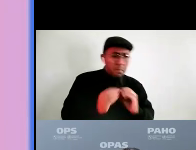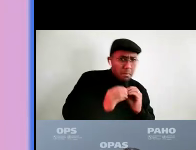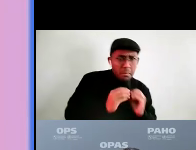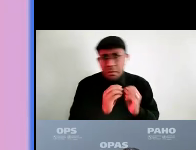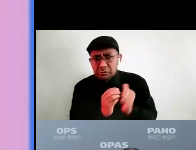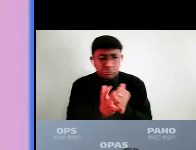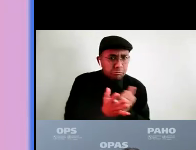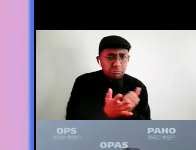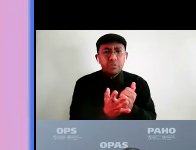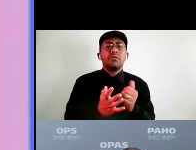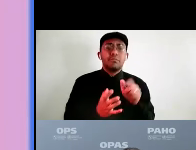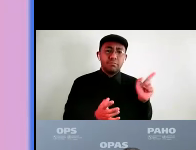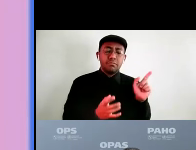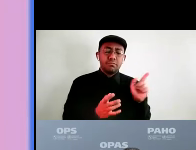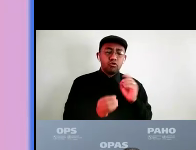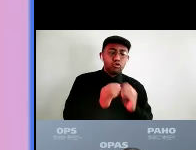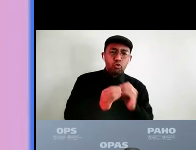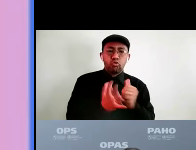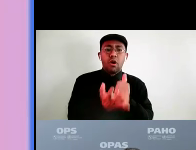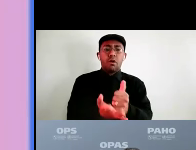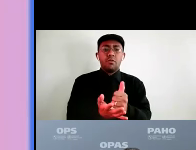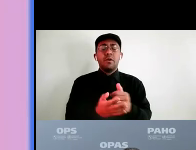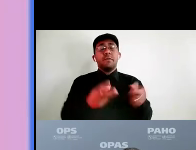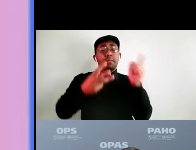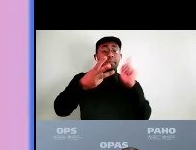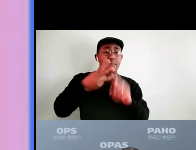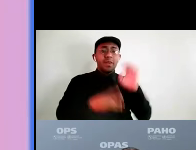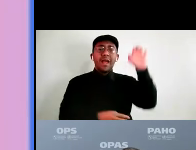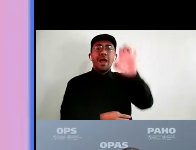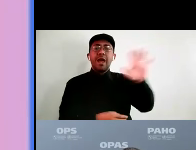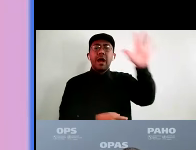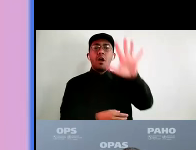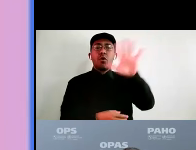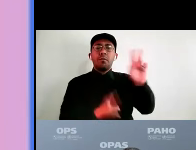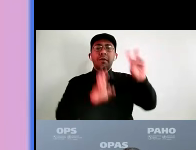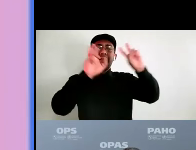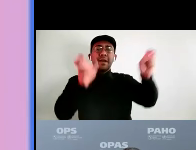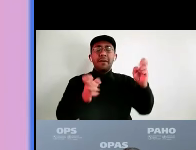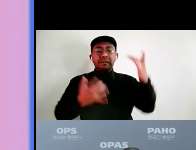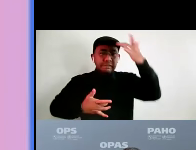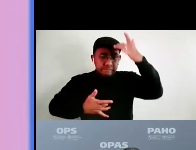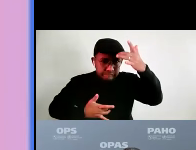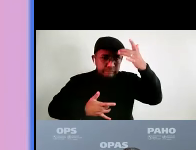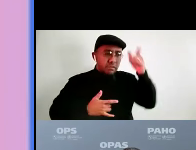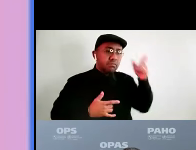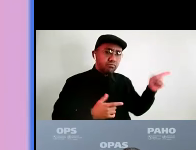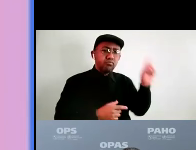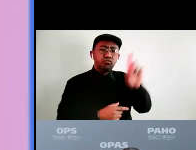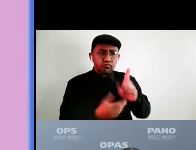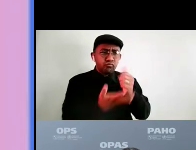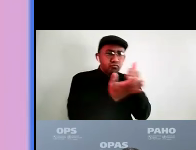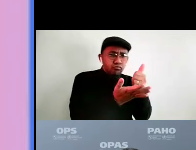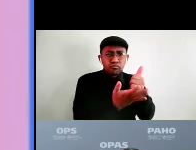oficial de preparação no Centro Europeu para a Prevenção e Controle de Doenças. Maia, muito obrigado por acompanhar-nos. É